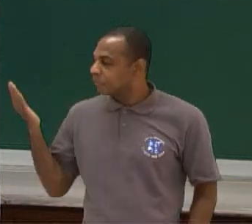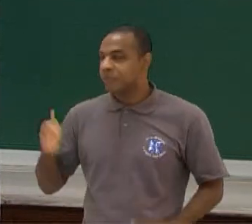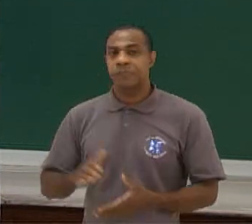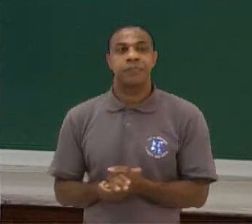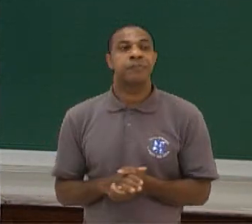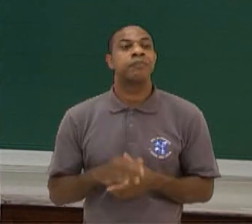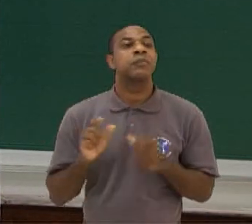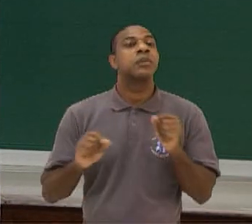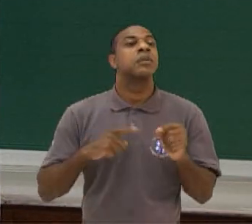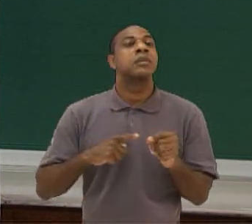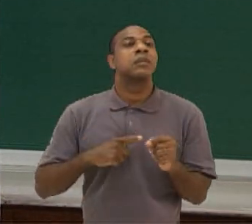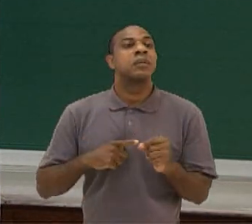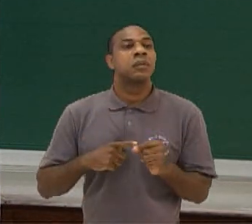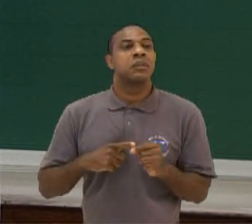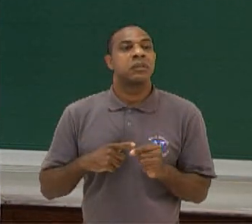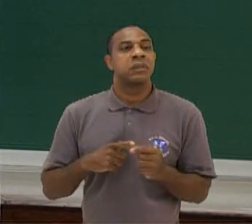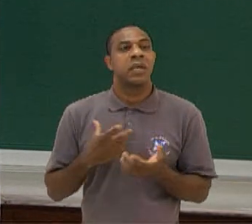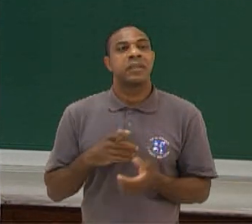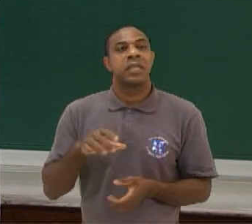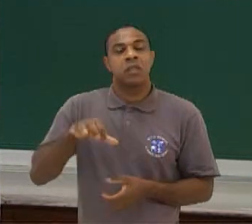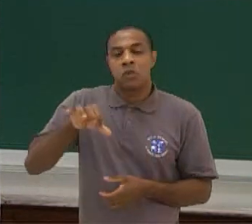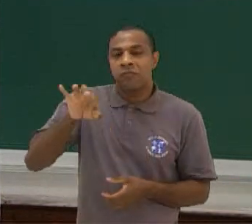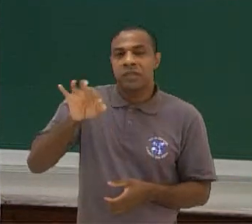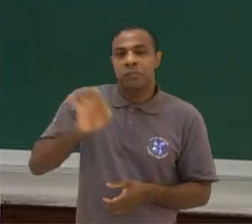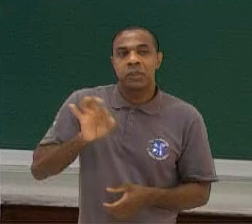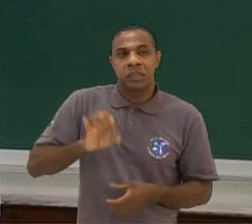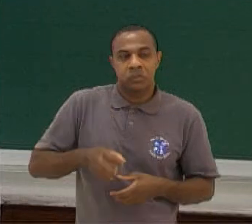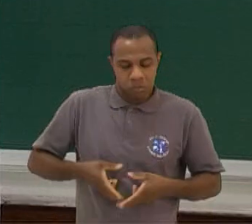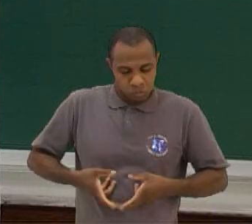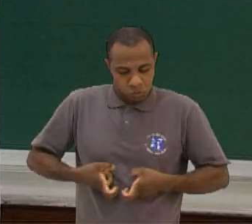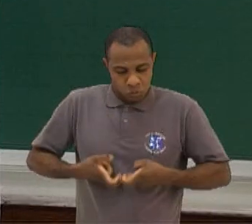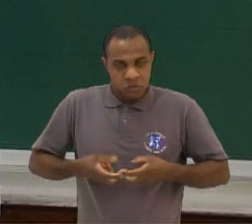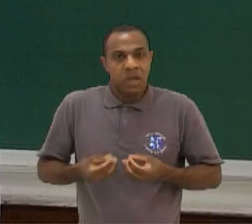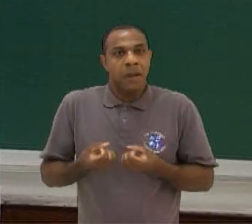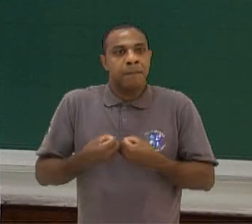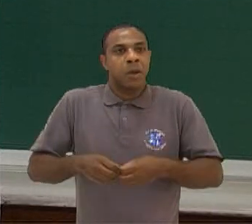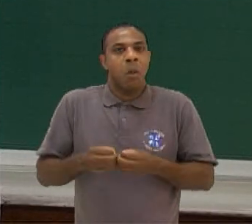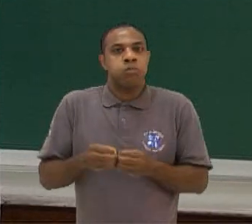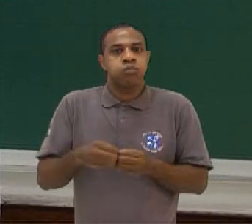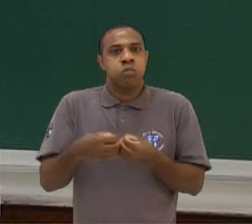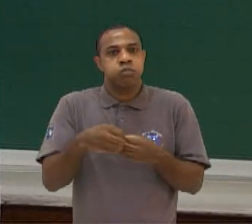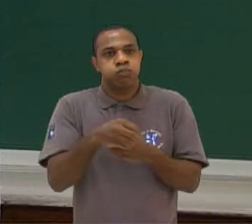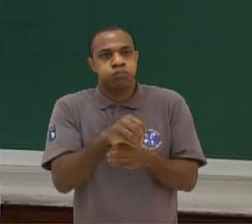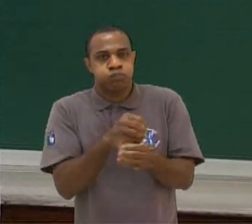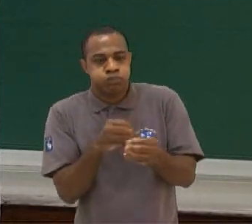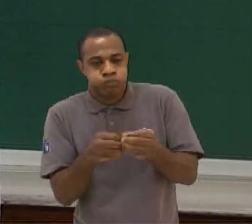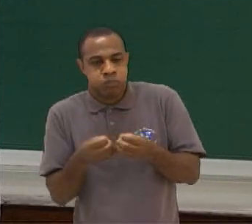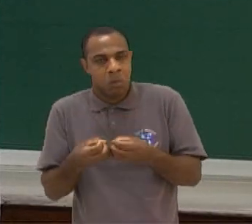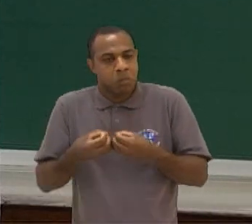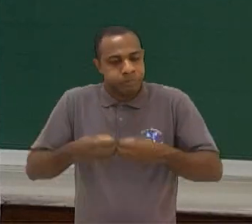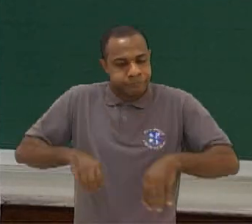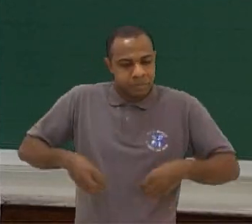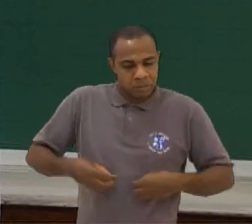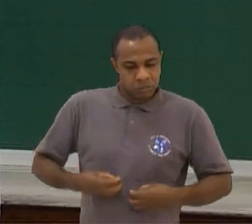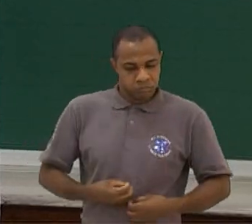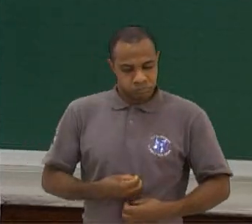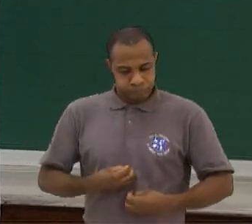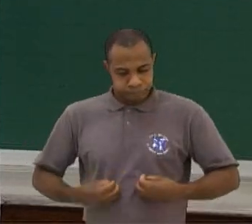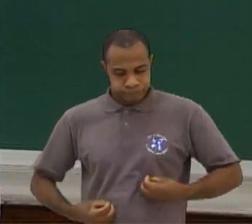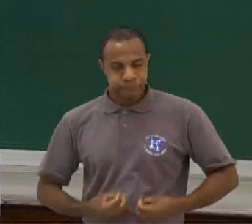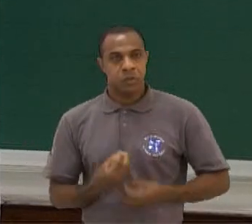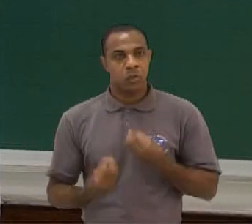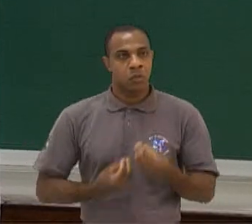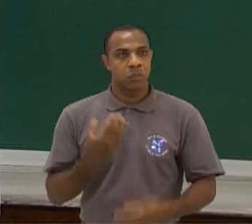90% da absorção. Eu já quebrei as moléculas. Agora é só absorver para a corrente sanguínea. Beleza?